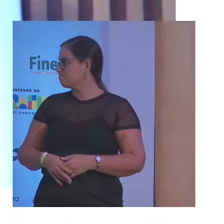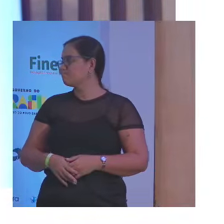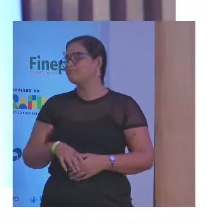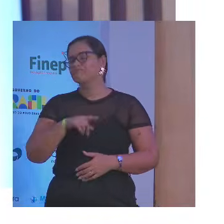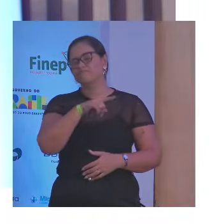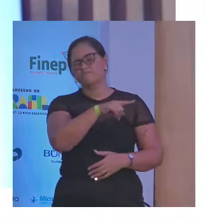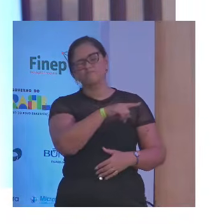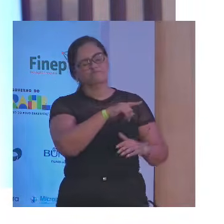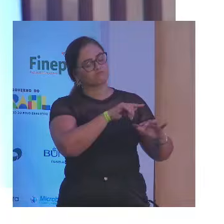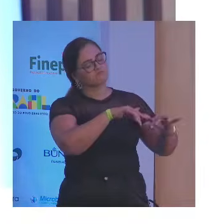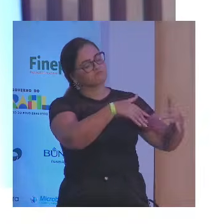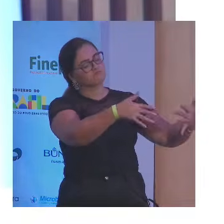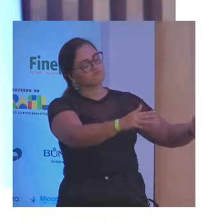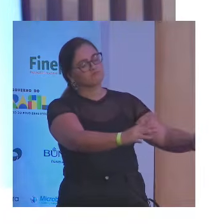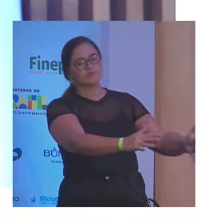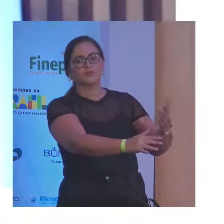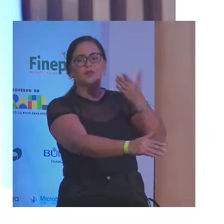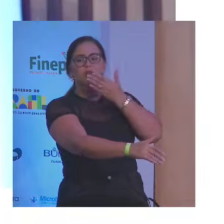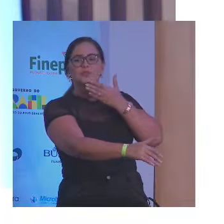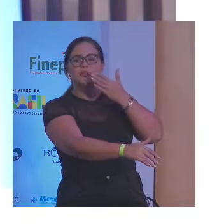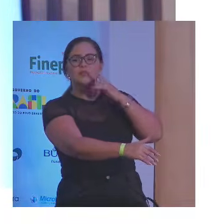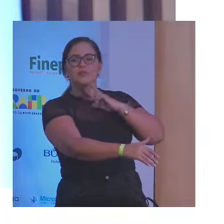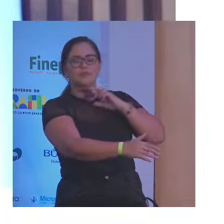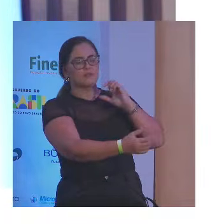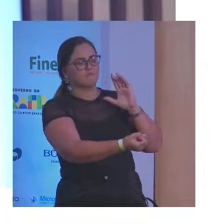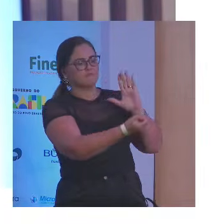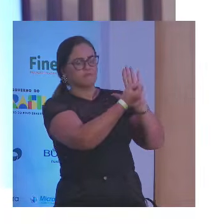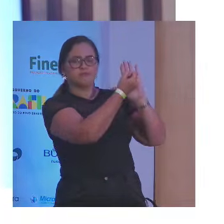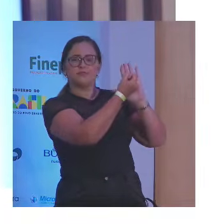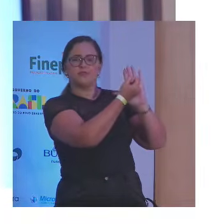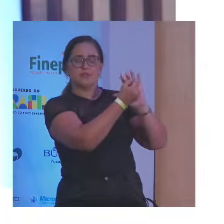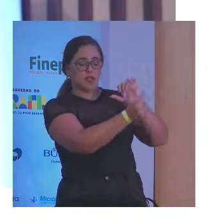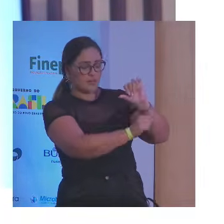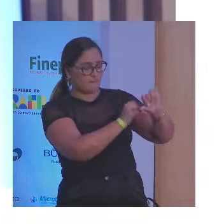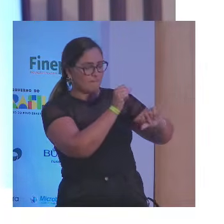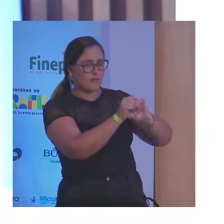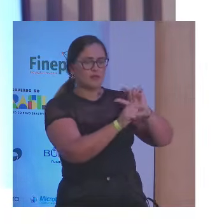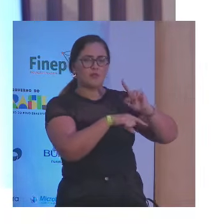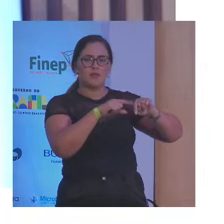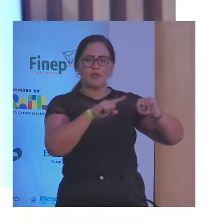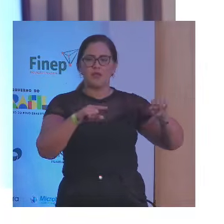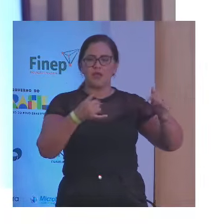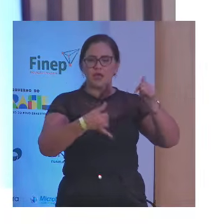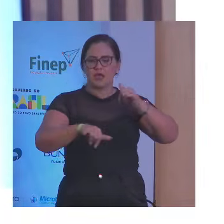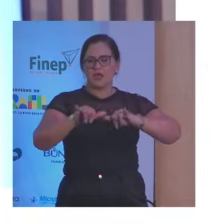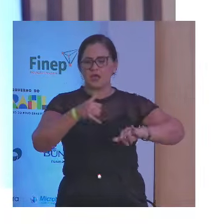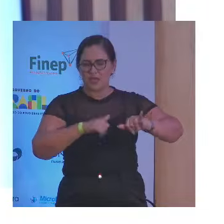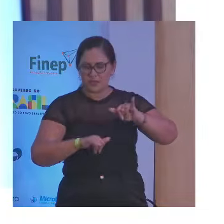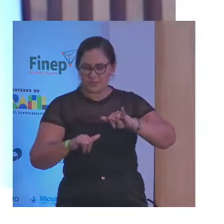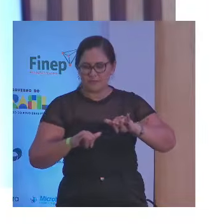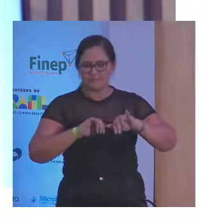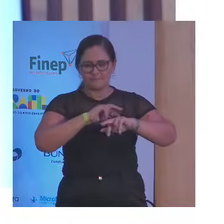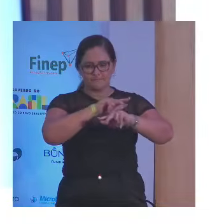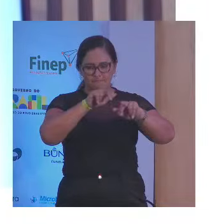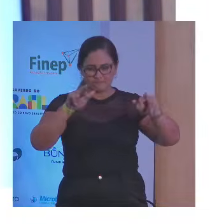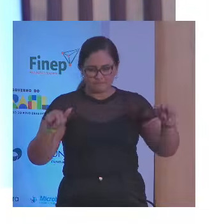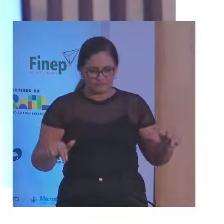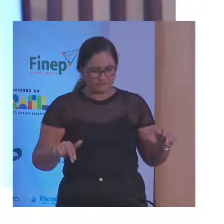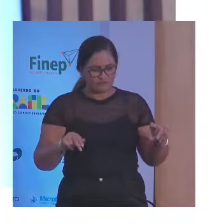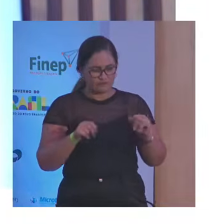Essa água doce tem um efeito marcante na região. Ela altera a composição química, a biodiversidade